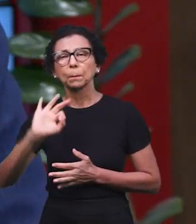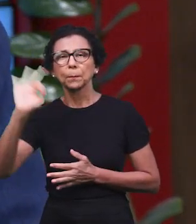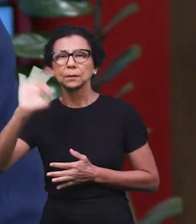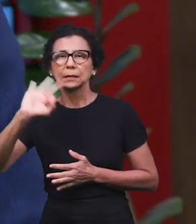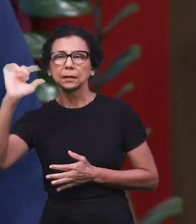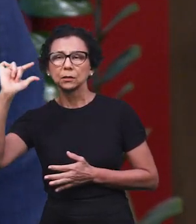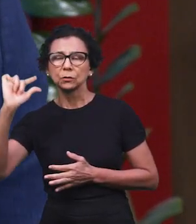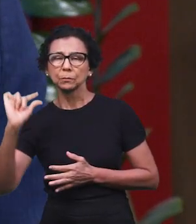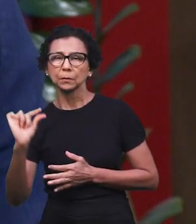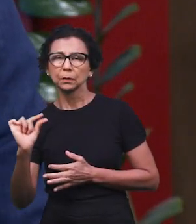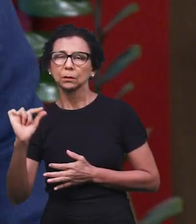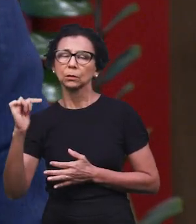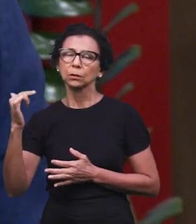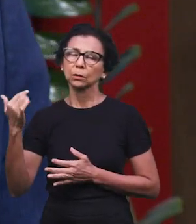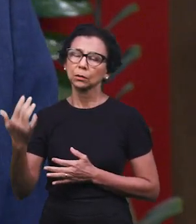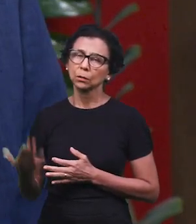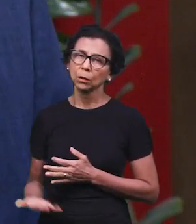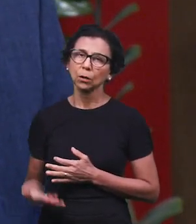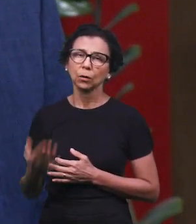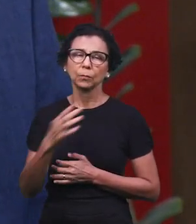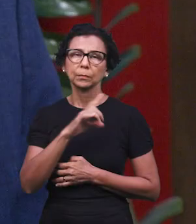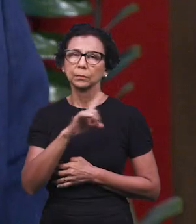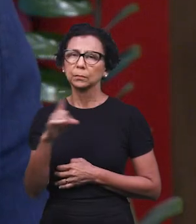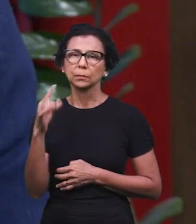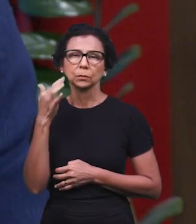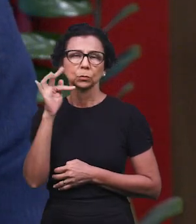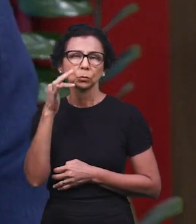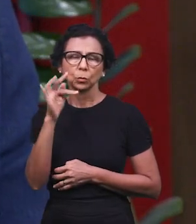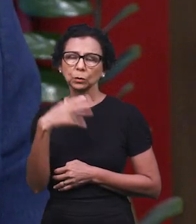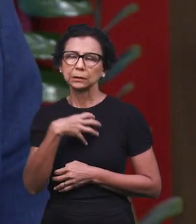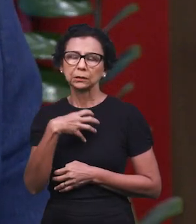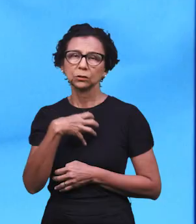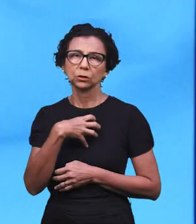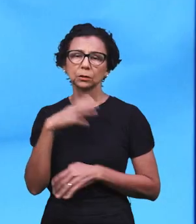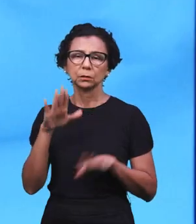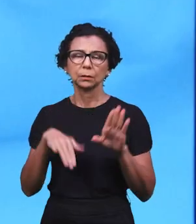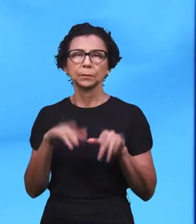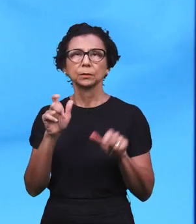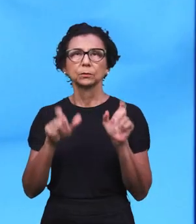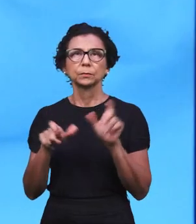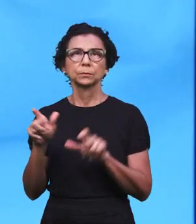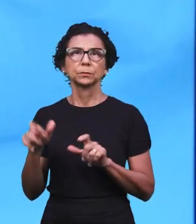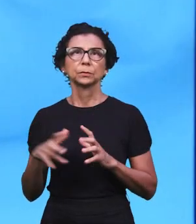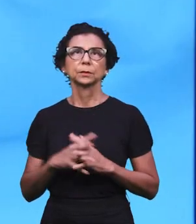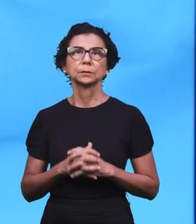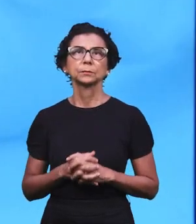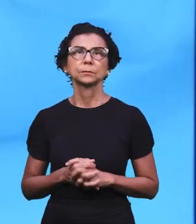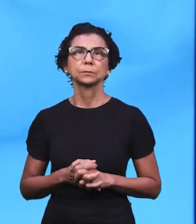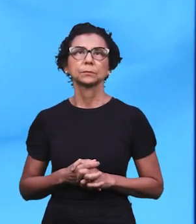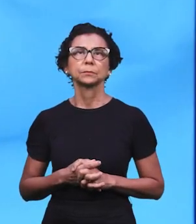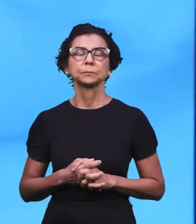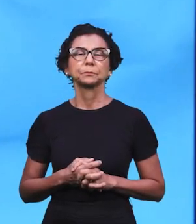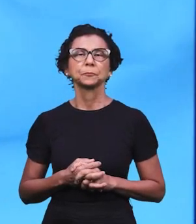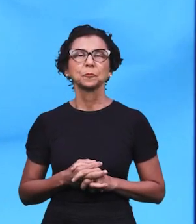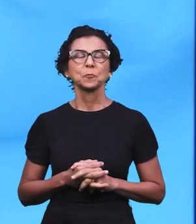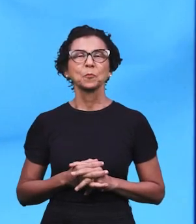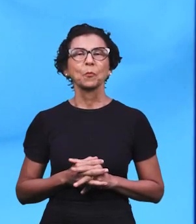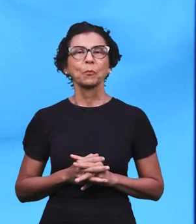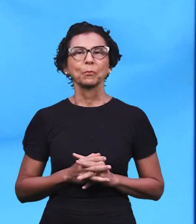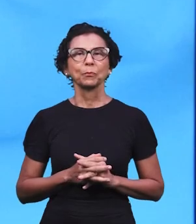paciente não sentir nenhuma dor. Então depende de cada caso. Ah, maravilha. E agora vamos falar de prótese dentária, né?